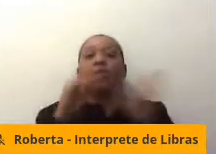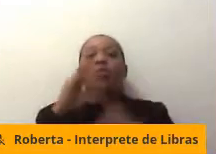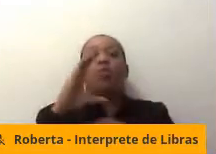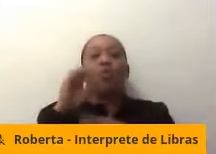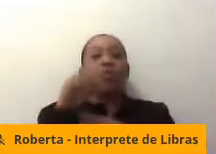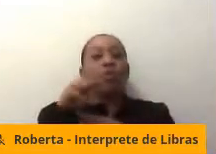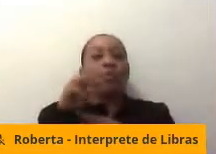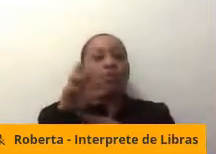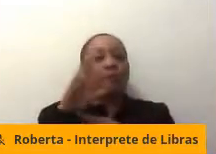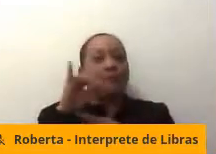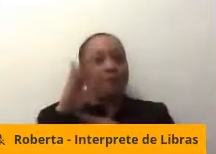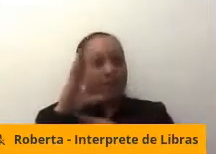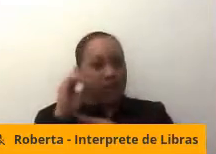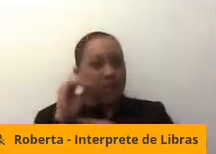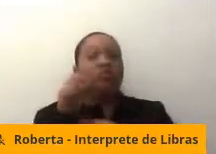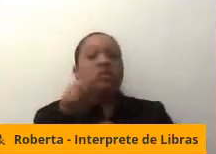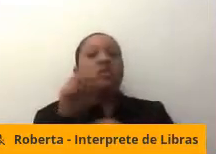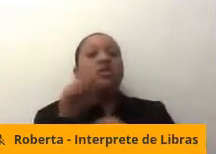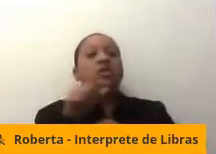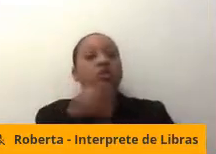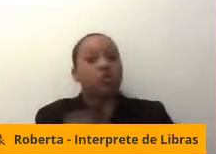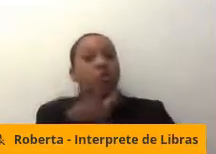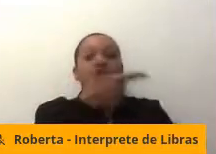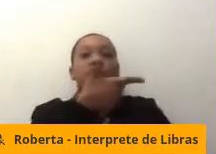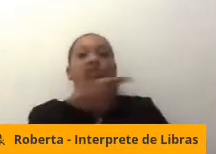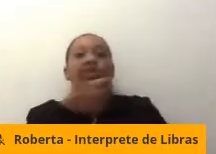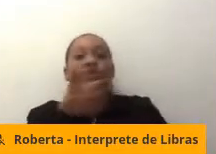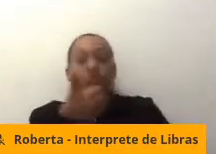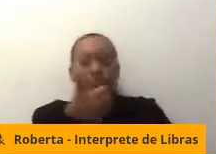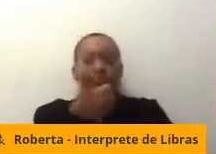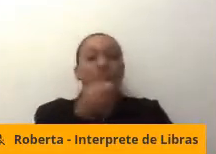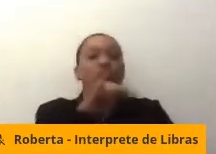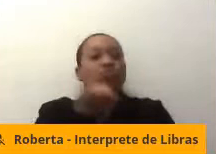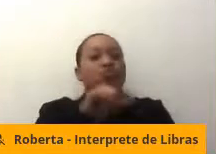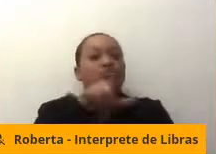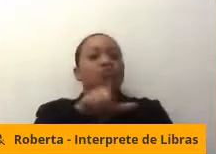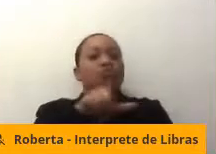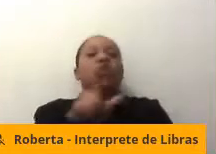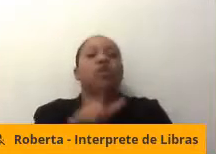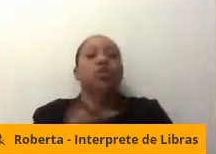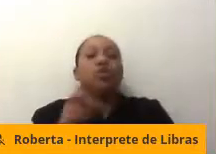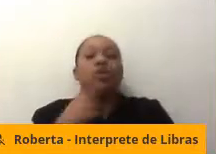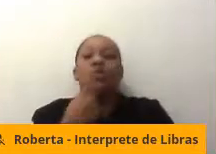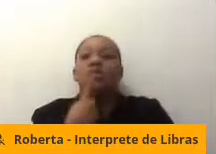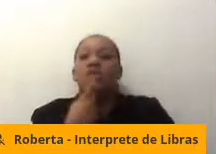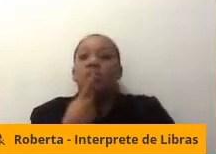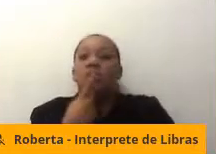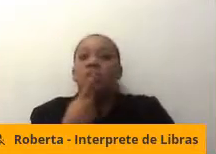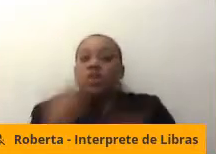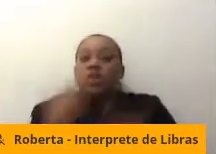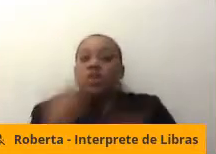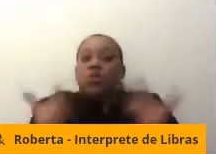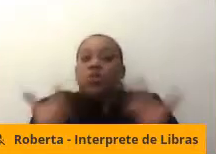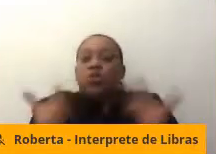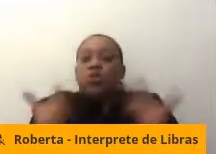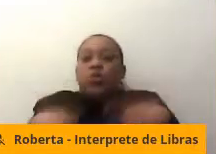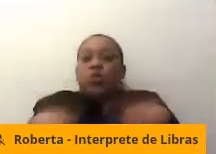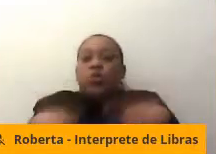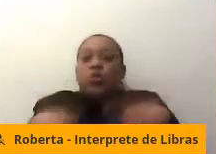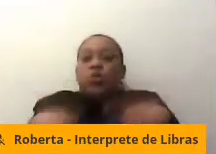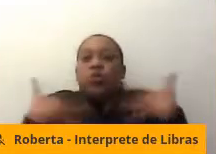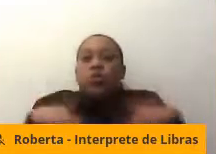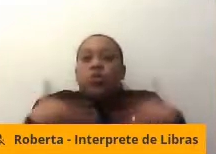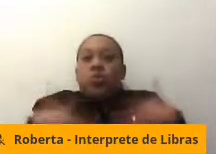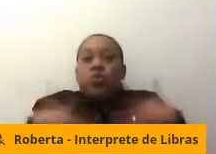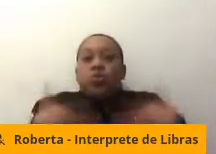de junho, a Espanha saiu da fase de alerta, né? Reabriu para o turismo e teve